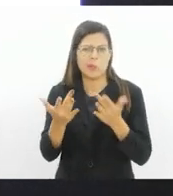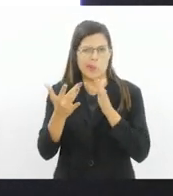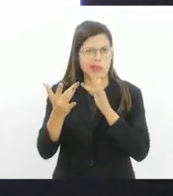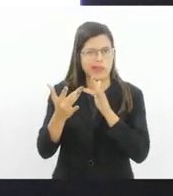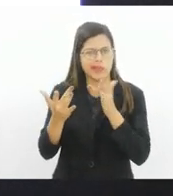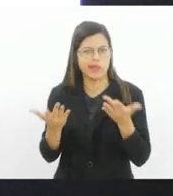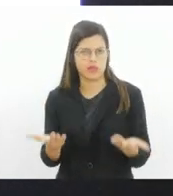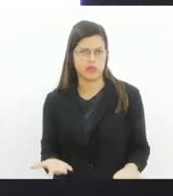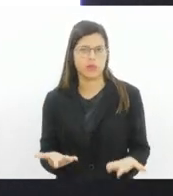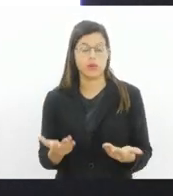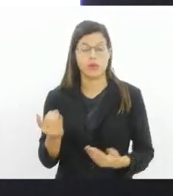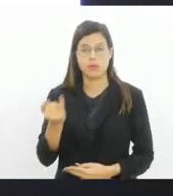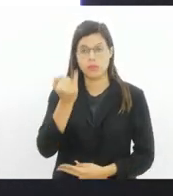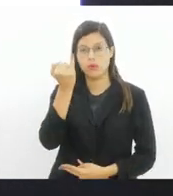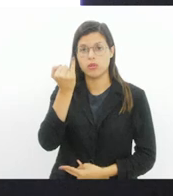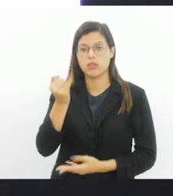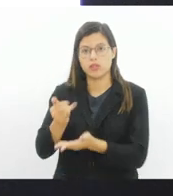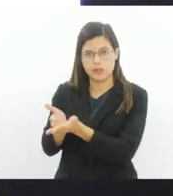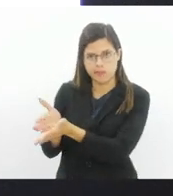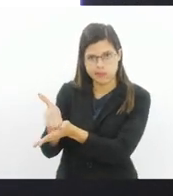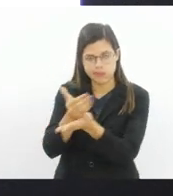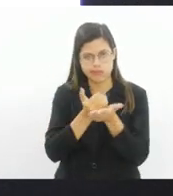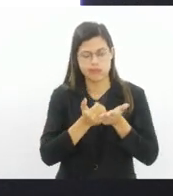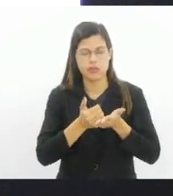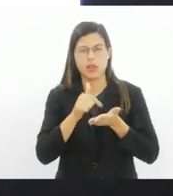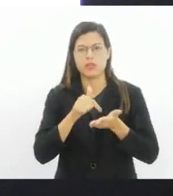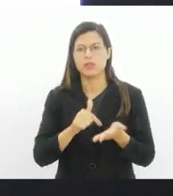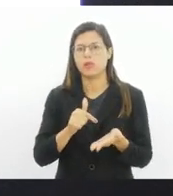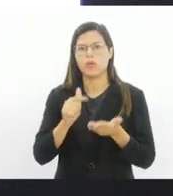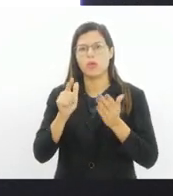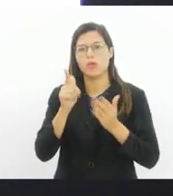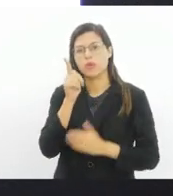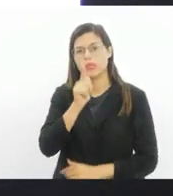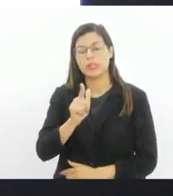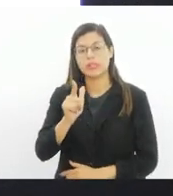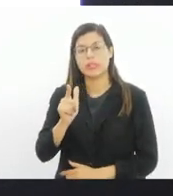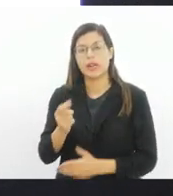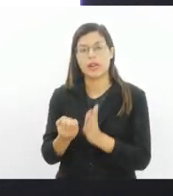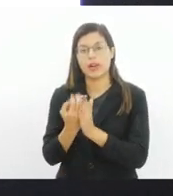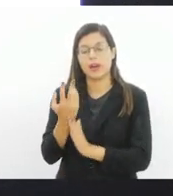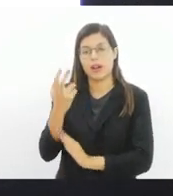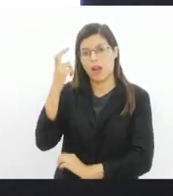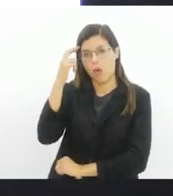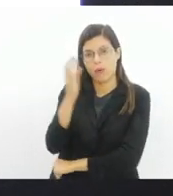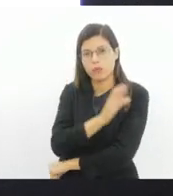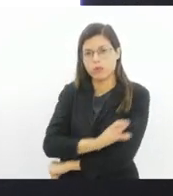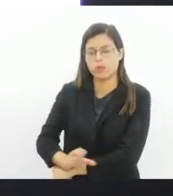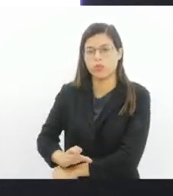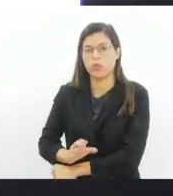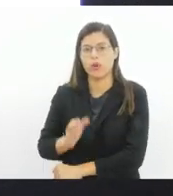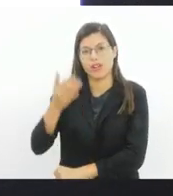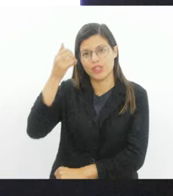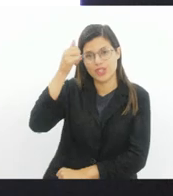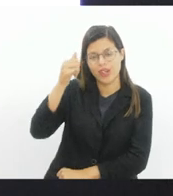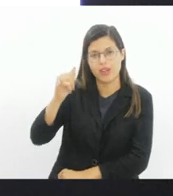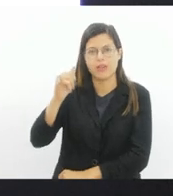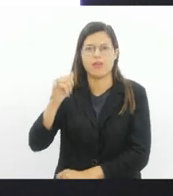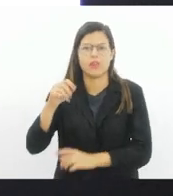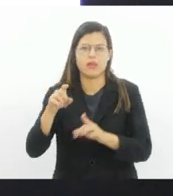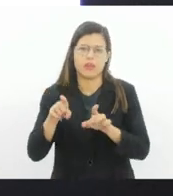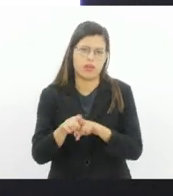esses dados para que a gente também possa criar uma cultura de prevenção e de desnaturalização